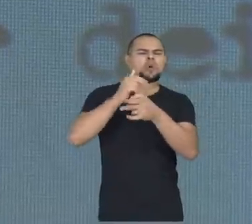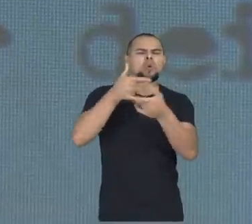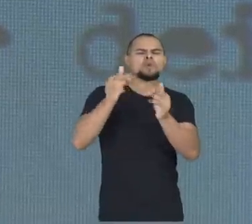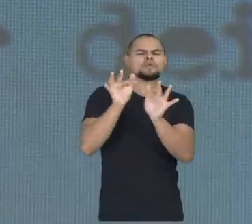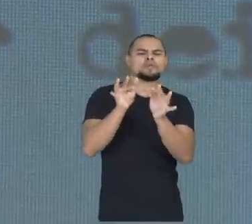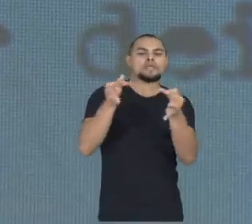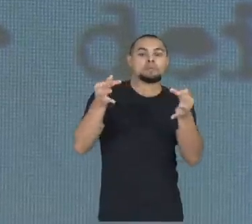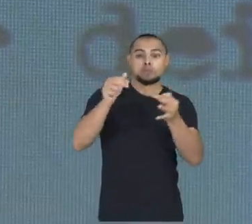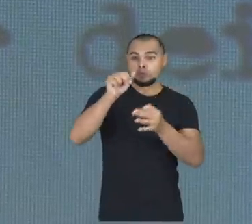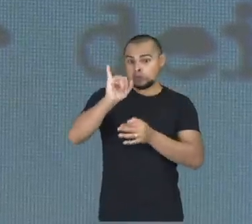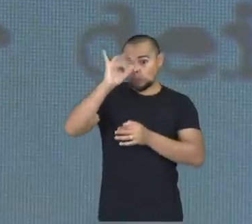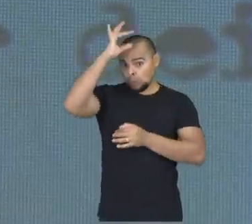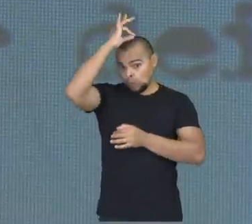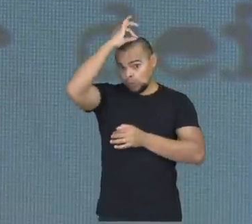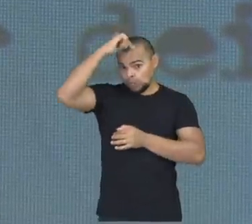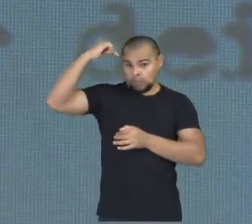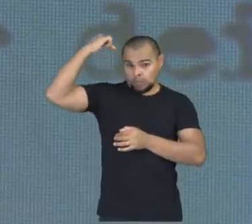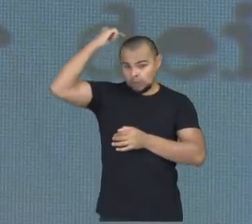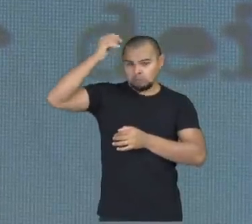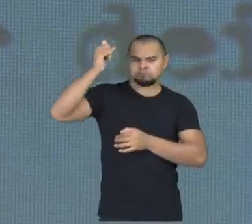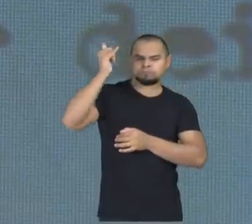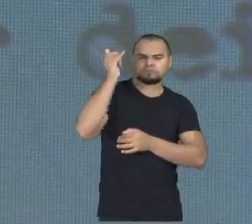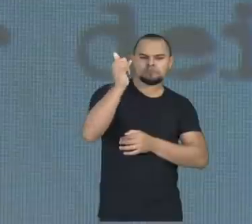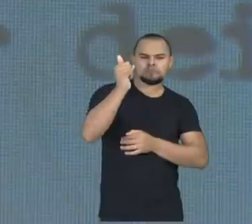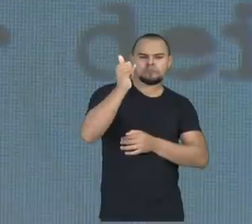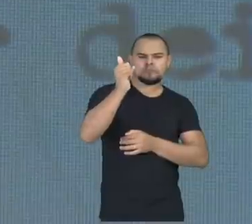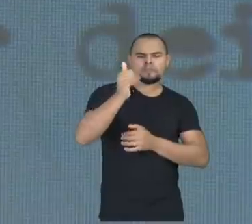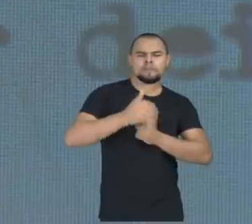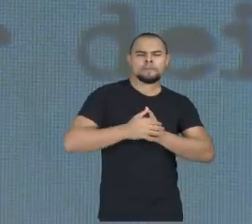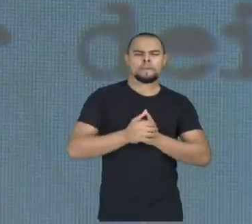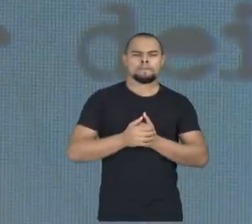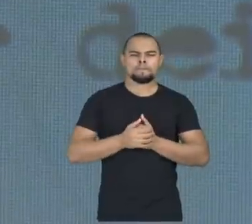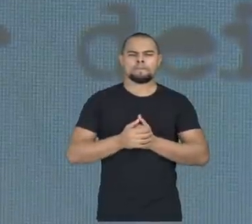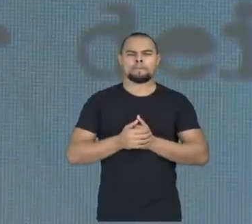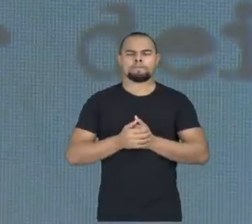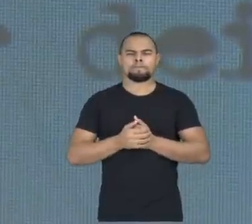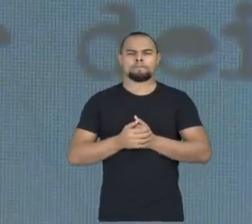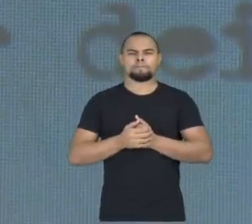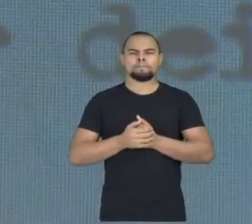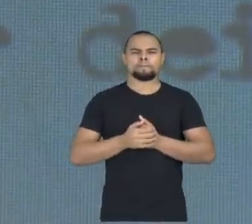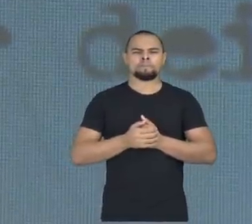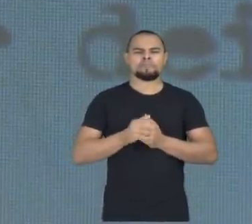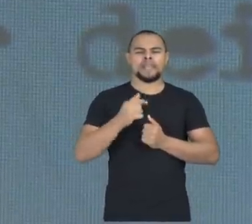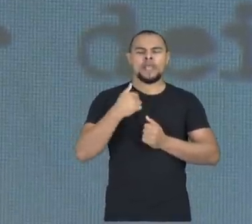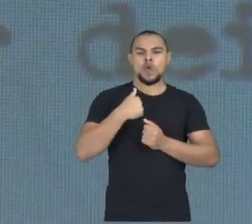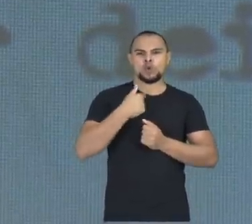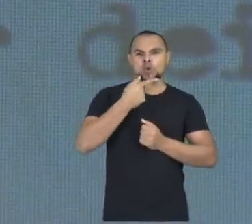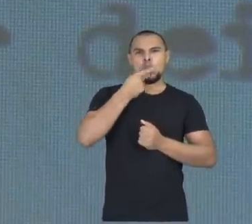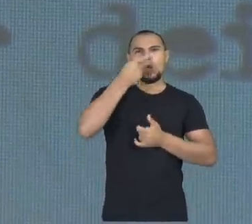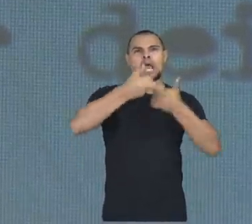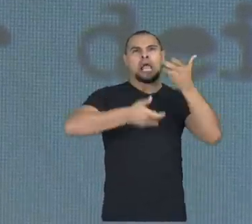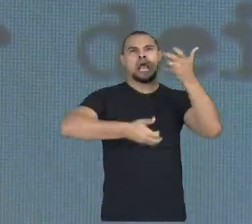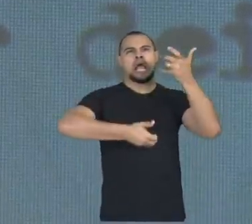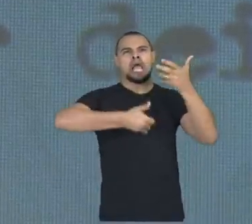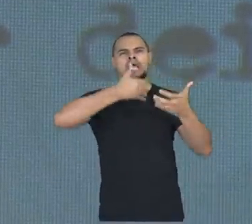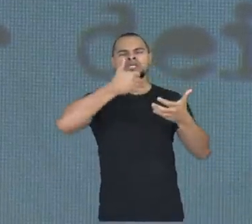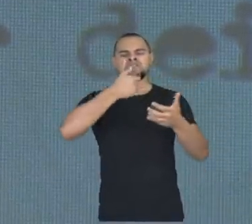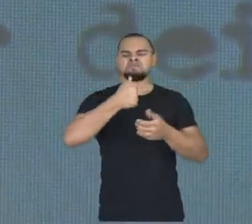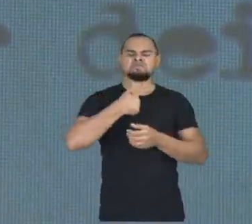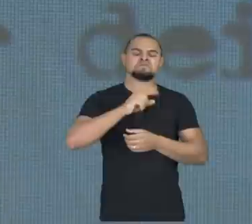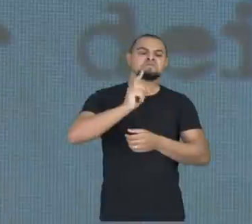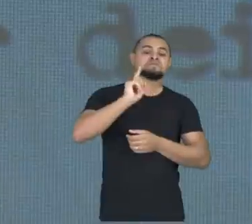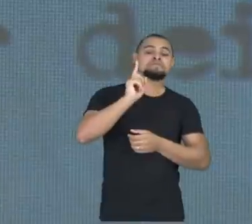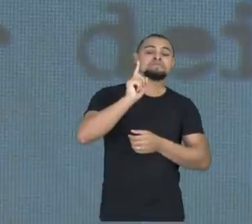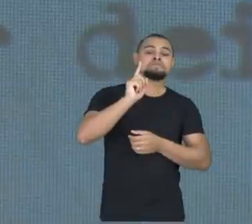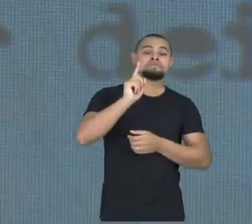foi o Espírito Santo. Por isso que eu não me preocupo, porque não sou eu. Se